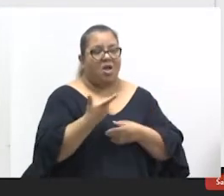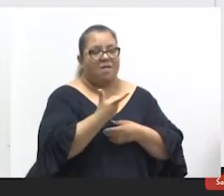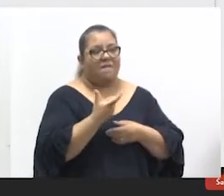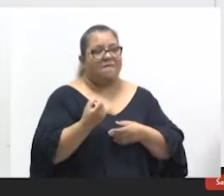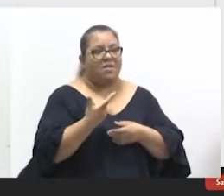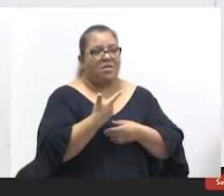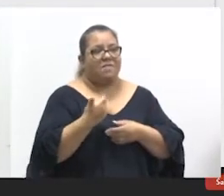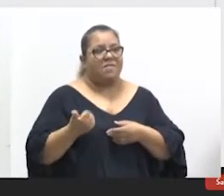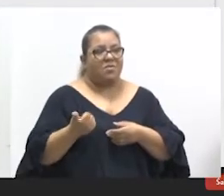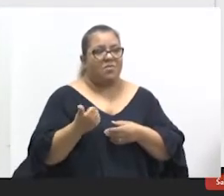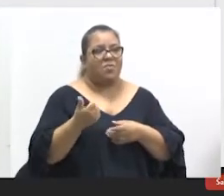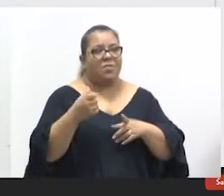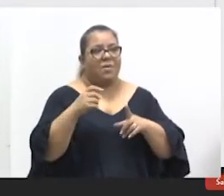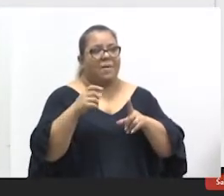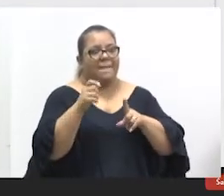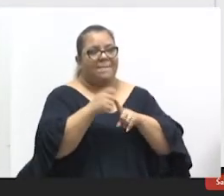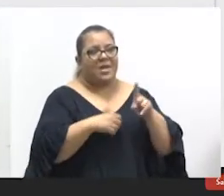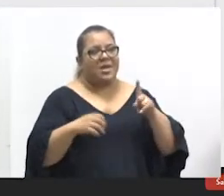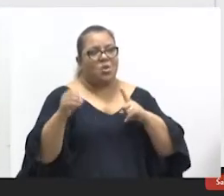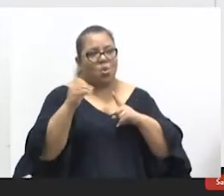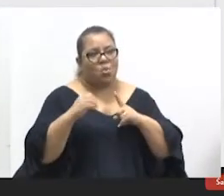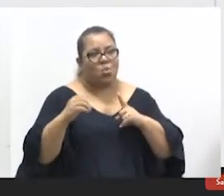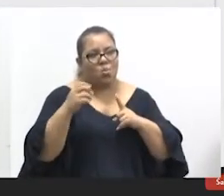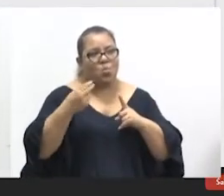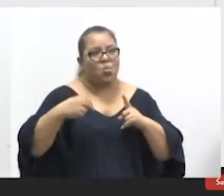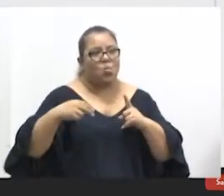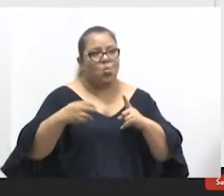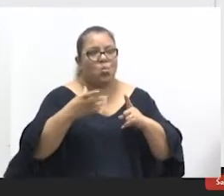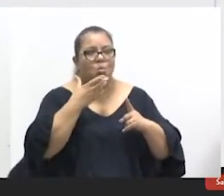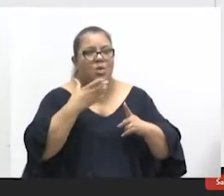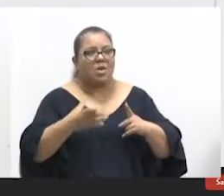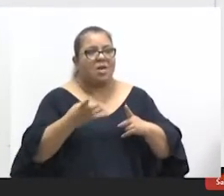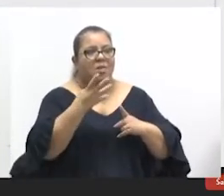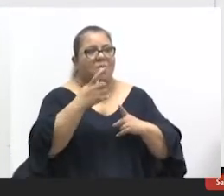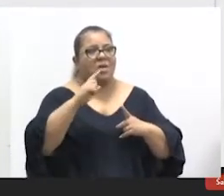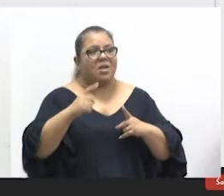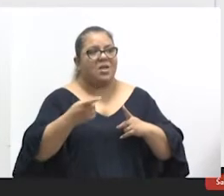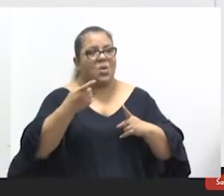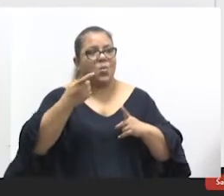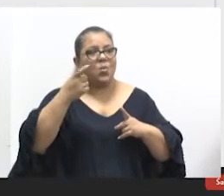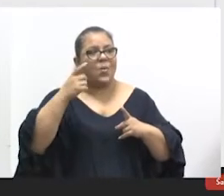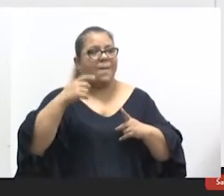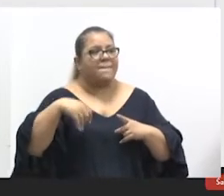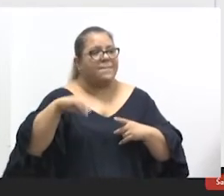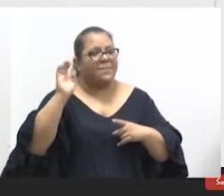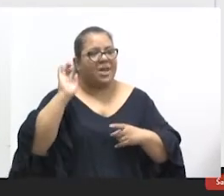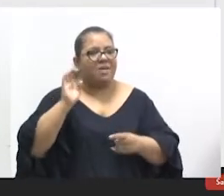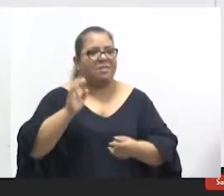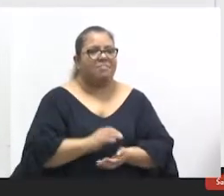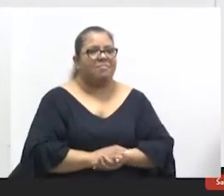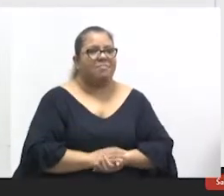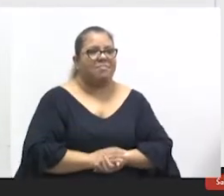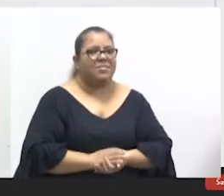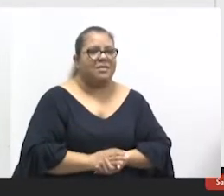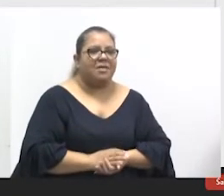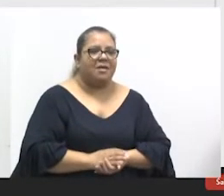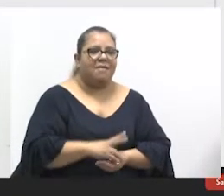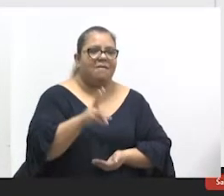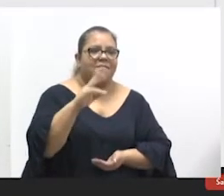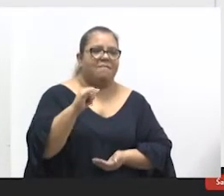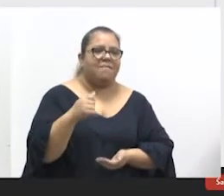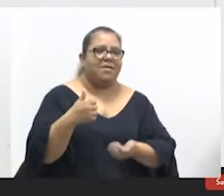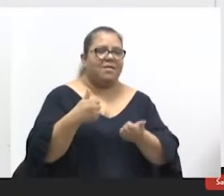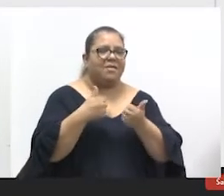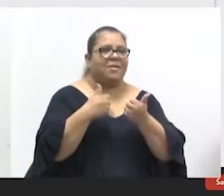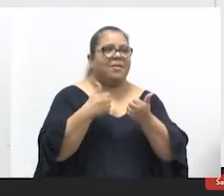2021, já voltando, e agora, nos primeiros meses, a gente já percebe que vai chegar próximo, se Deus